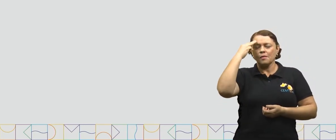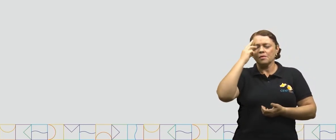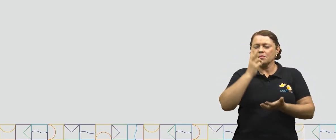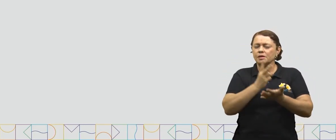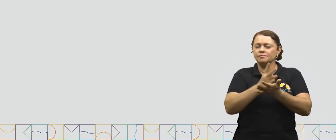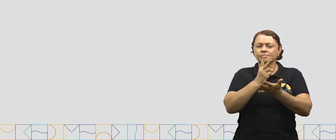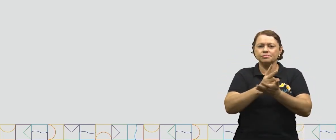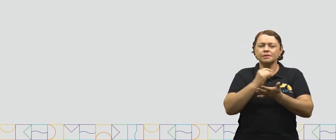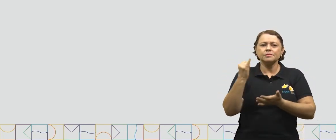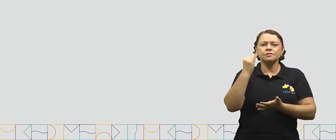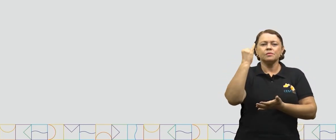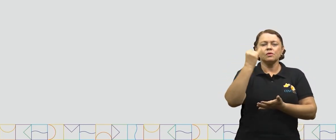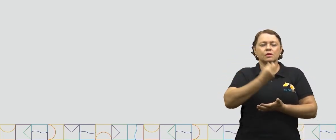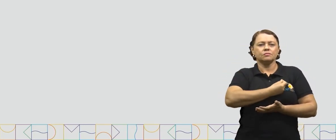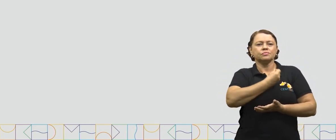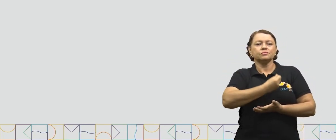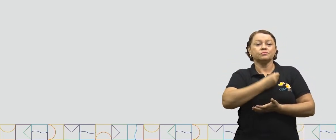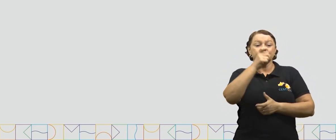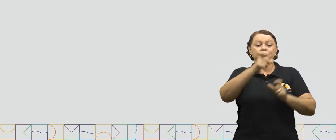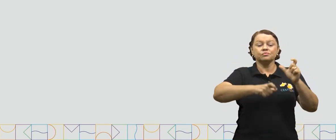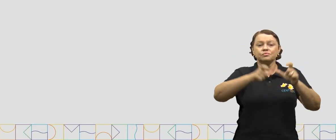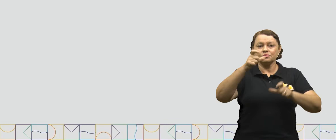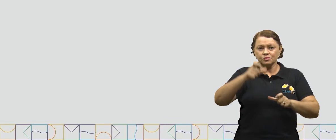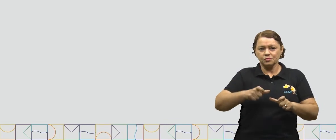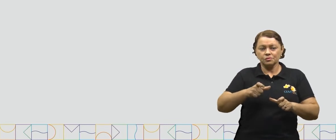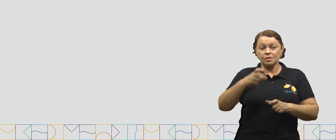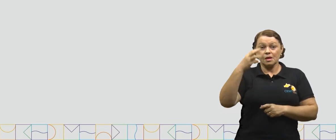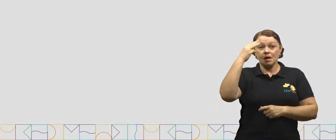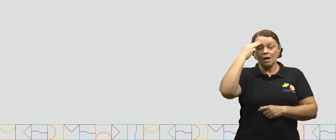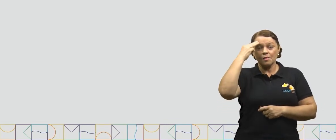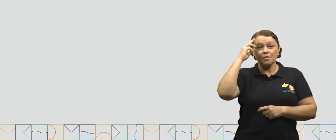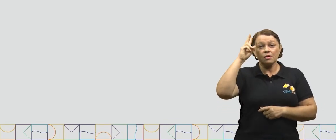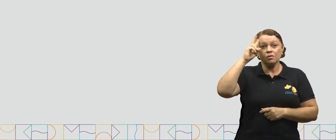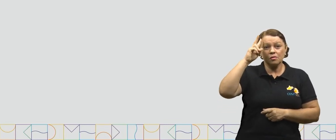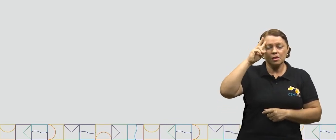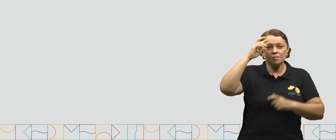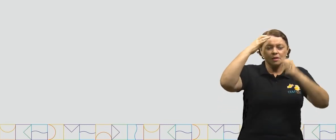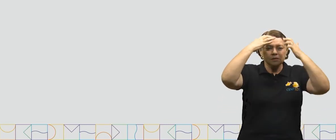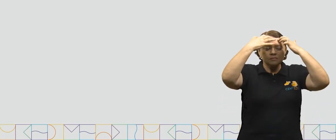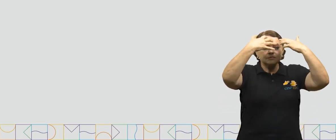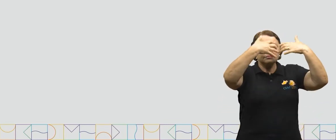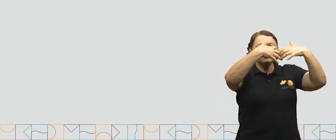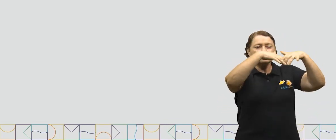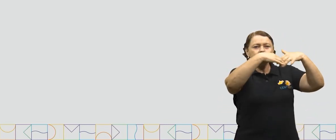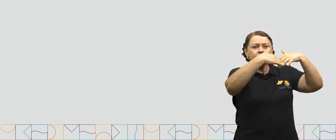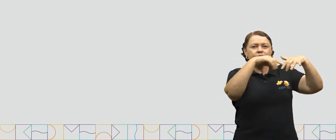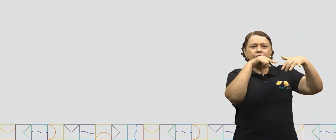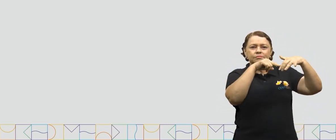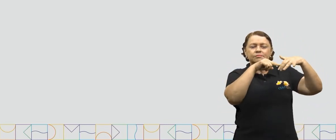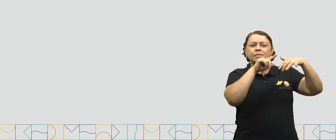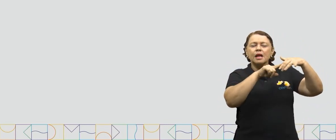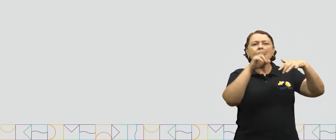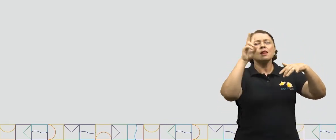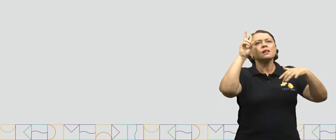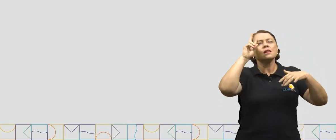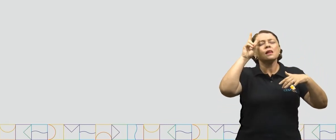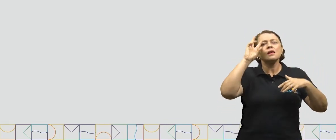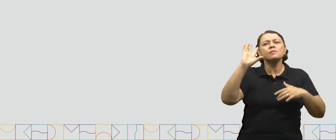para a sobrevivência do homem. A memória, enquanto lembrança, que é processada no nosso cérebro,